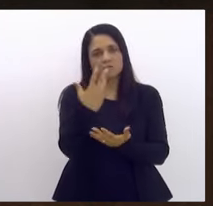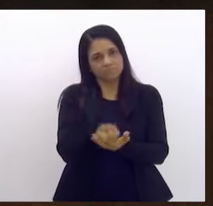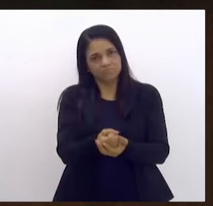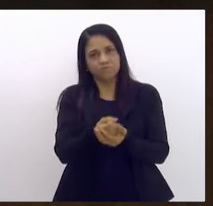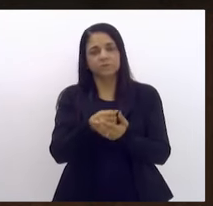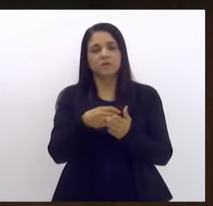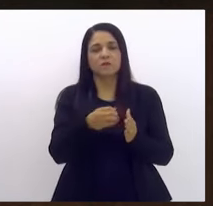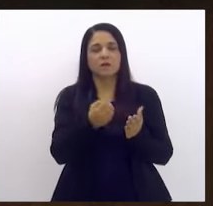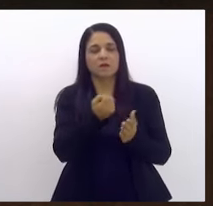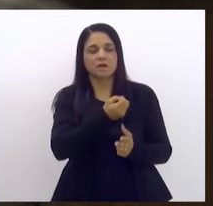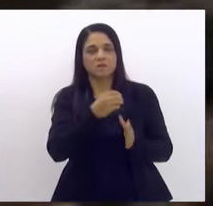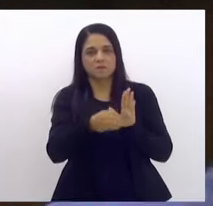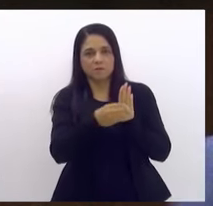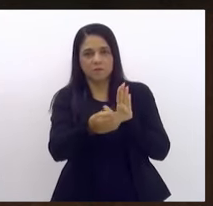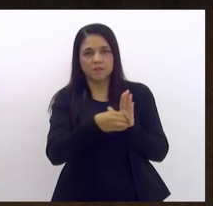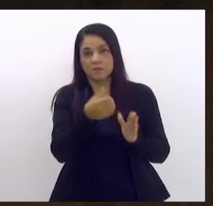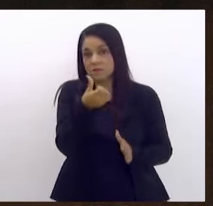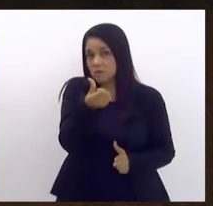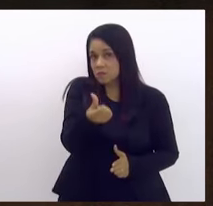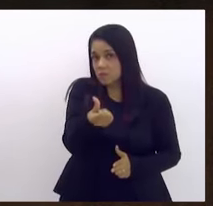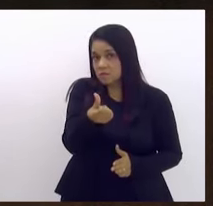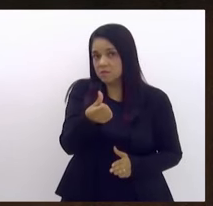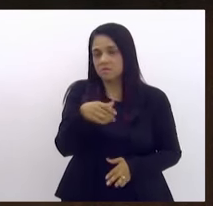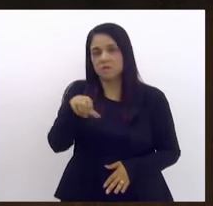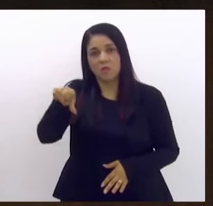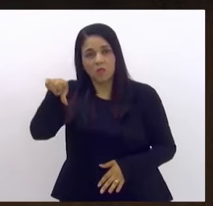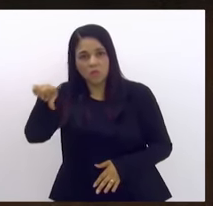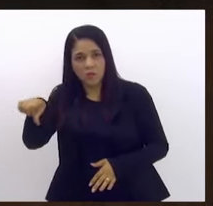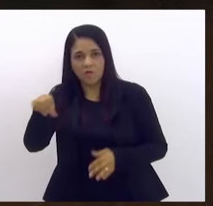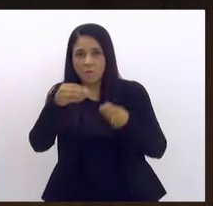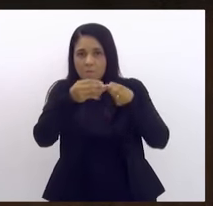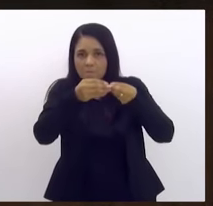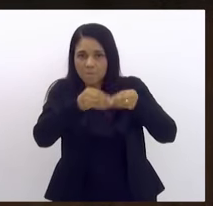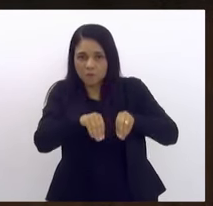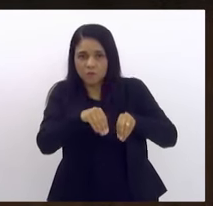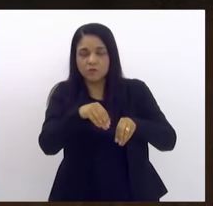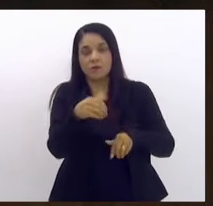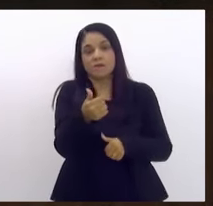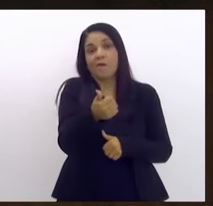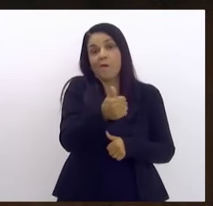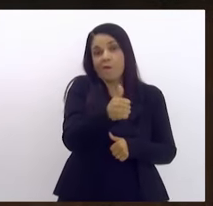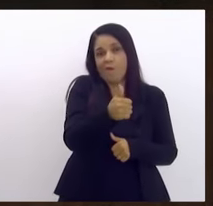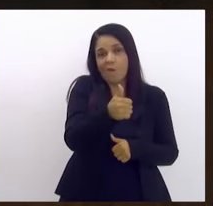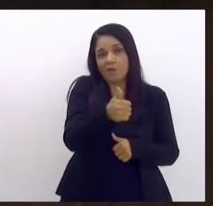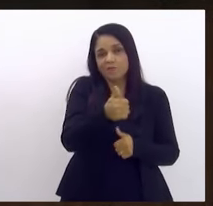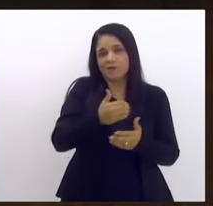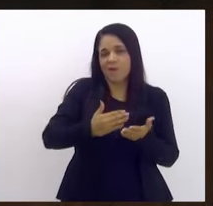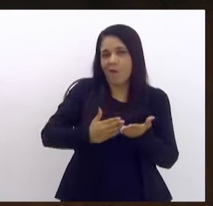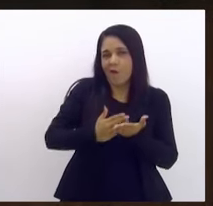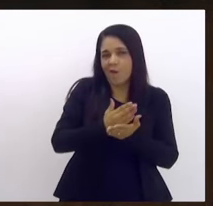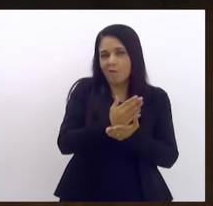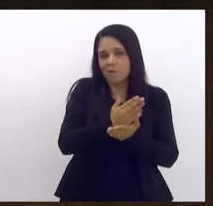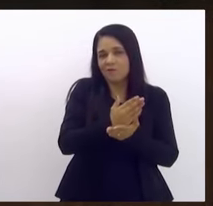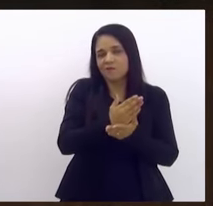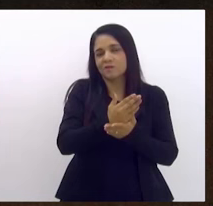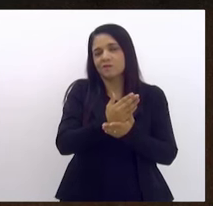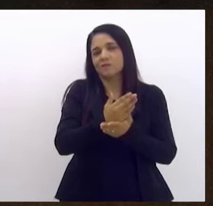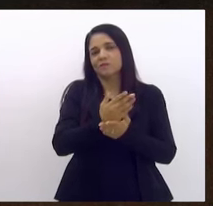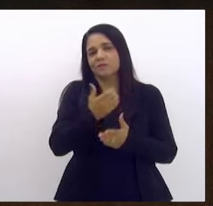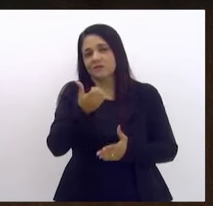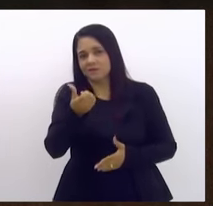emendas número 6 e 9, prejudicada a emenda 11 pela aprovação da emenda